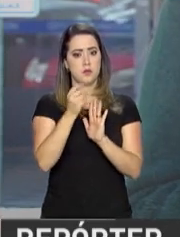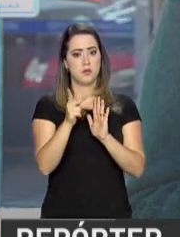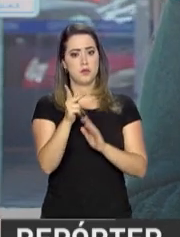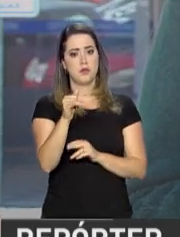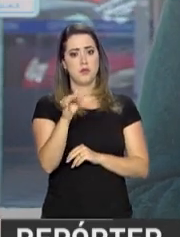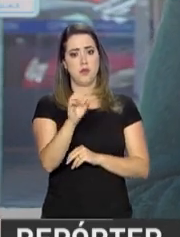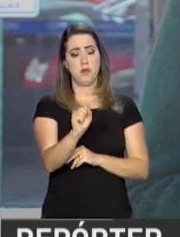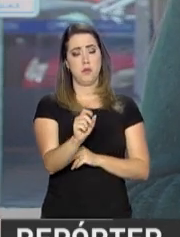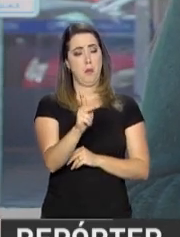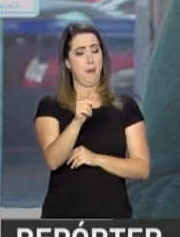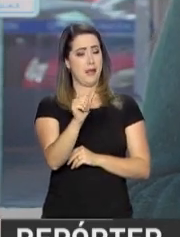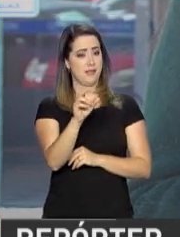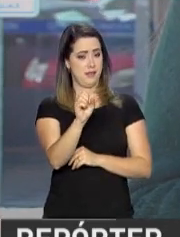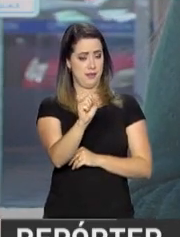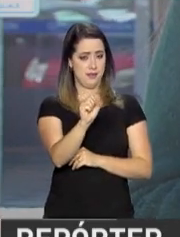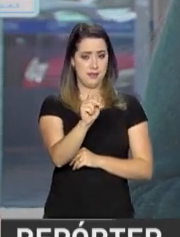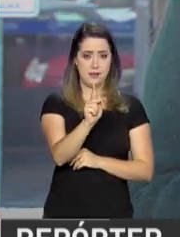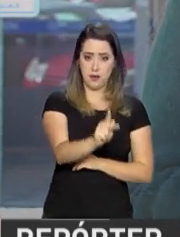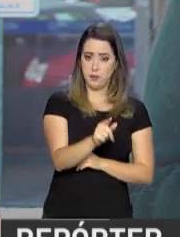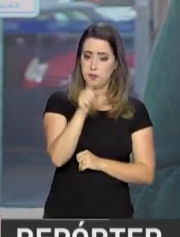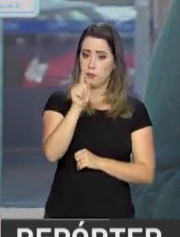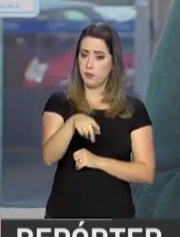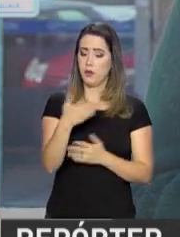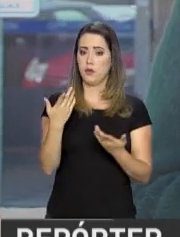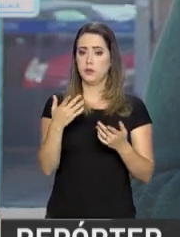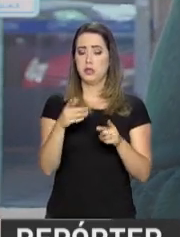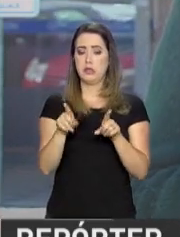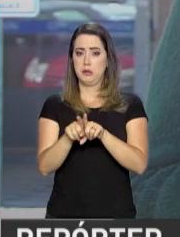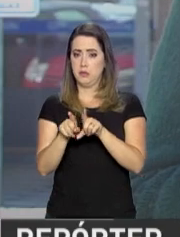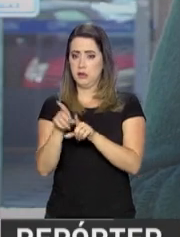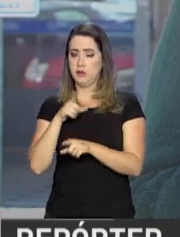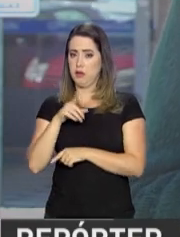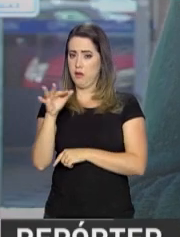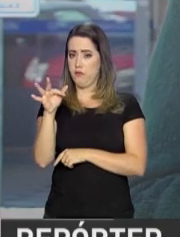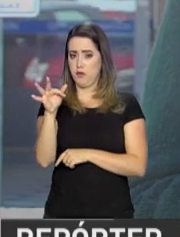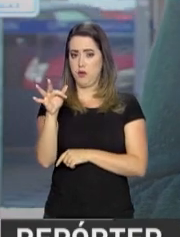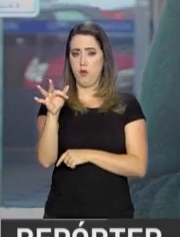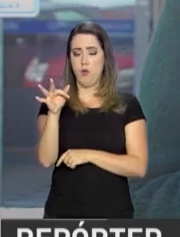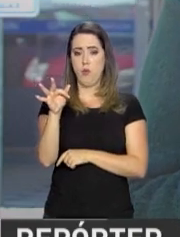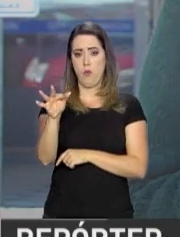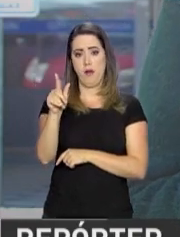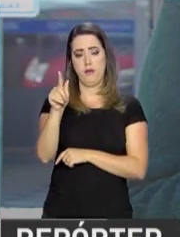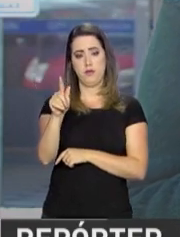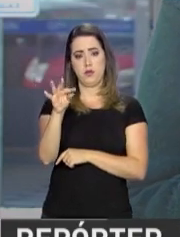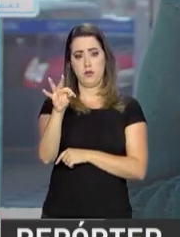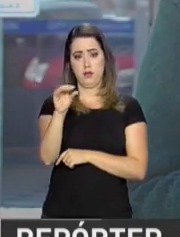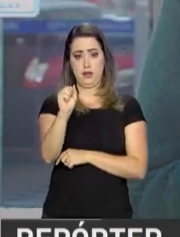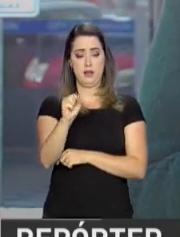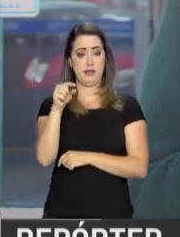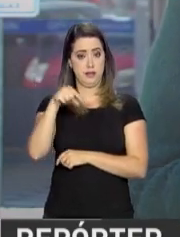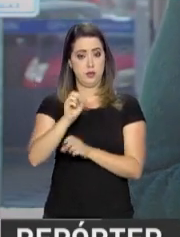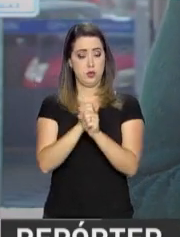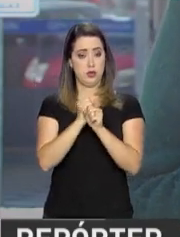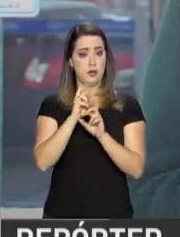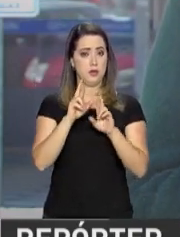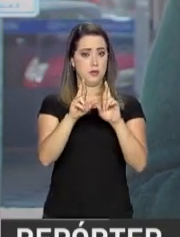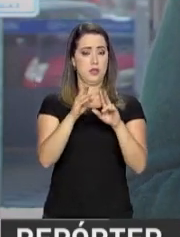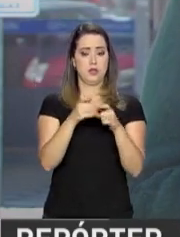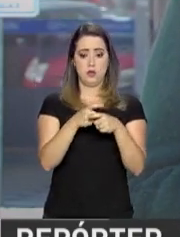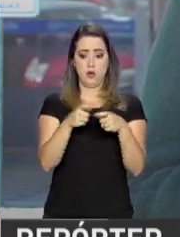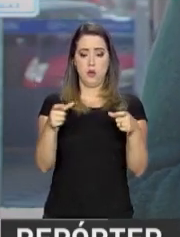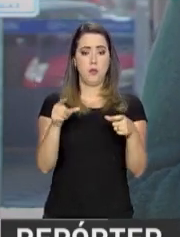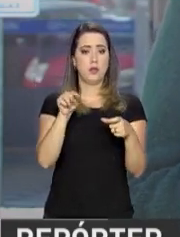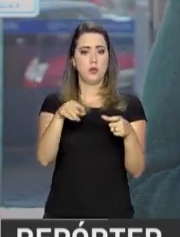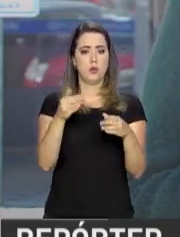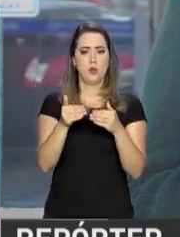fundo de garantia por tempo de serviço fgts ocorridos no ano passado a expectativa é que a ampliação da idade